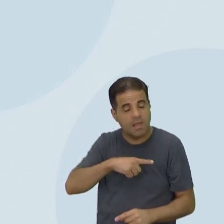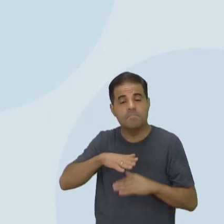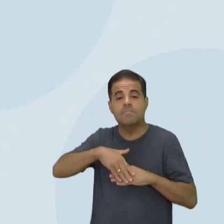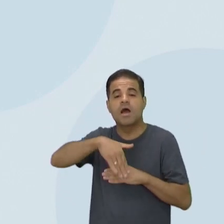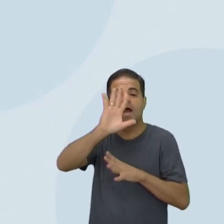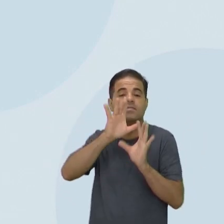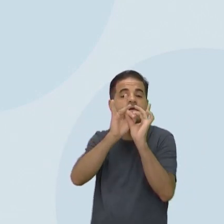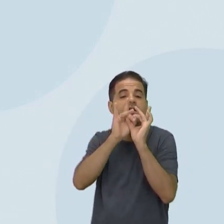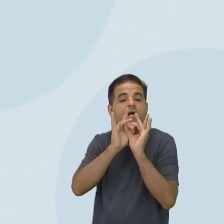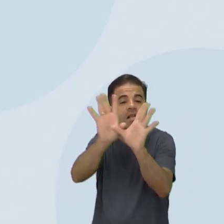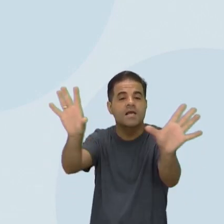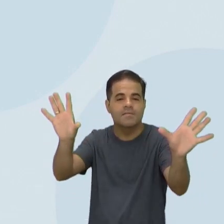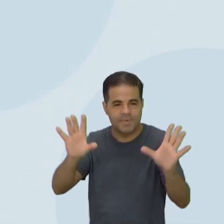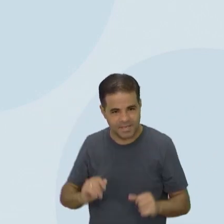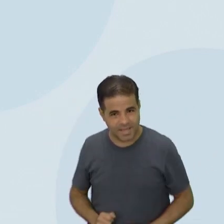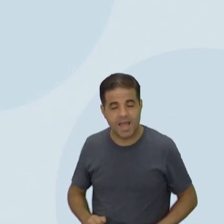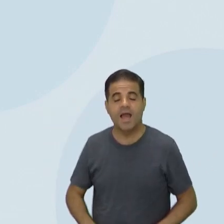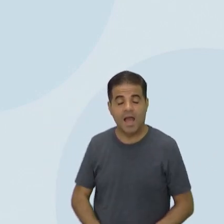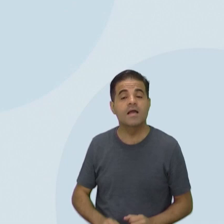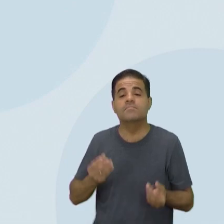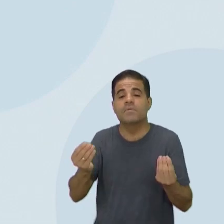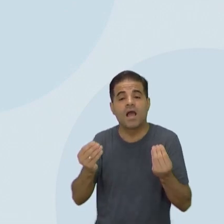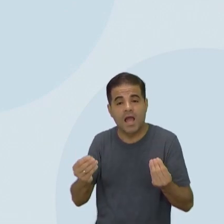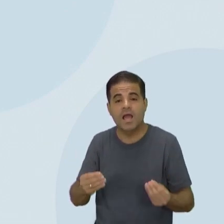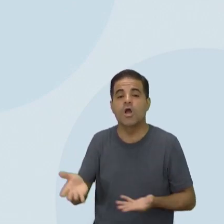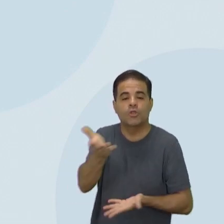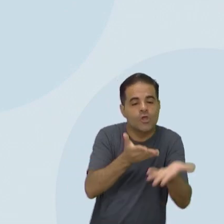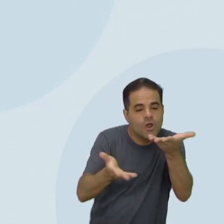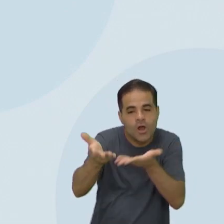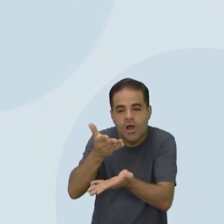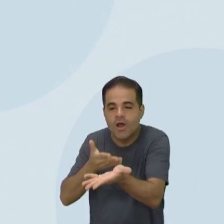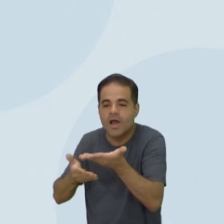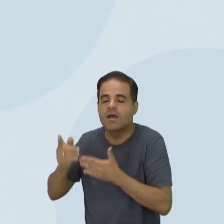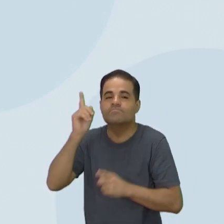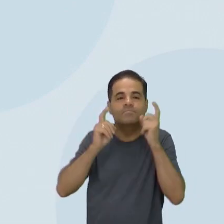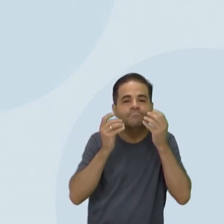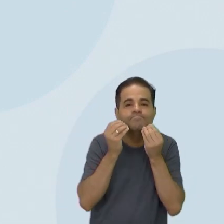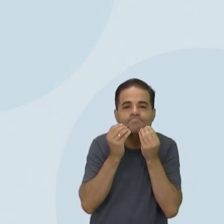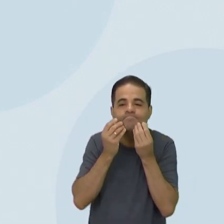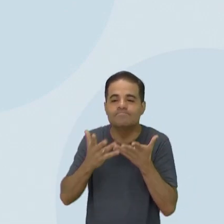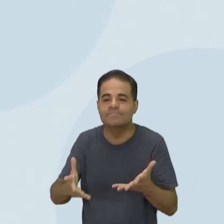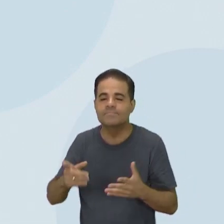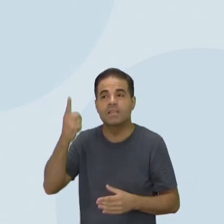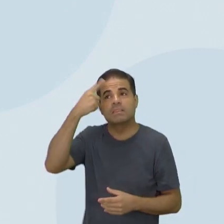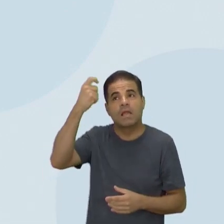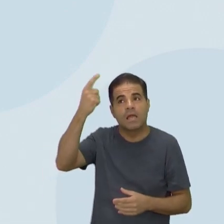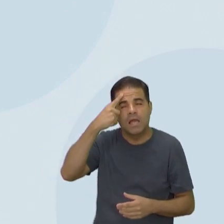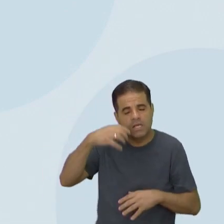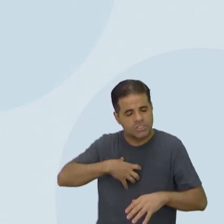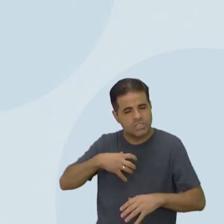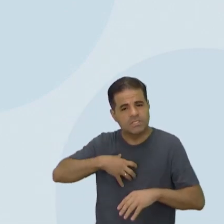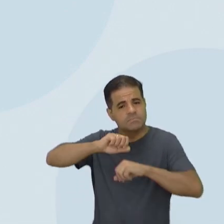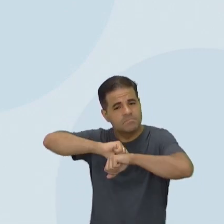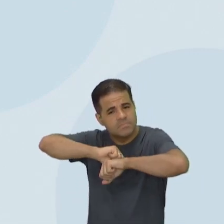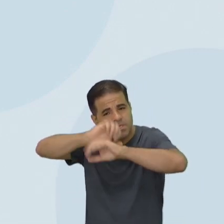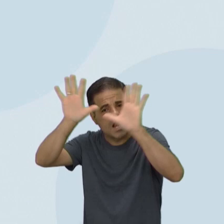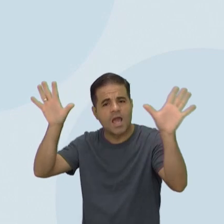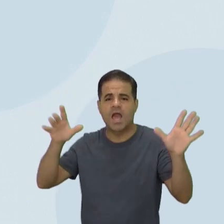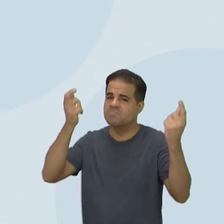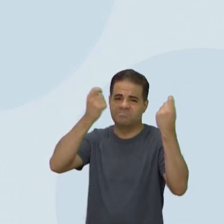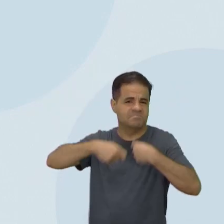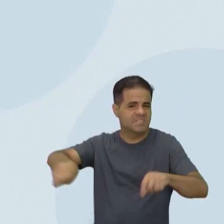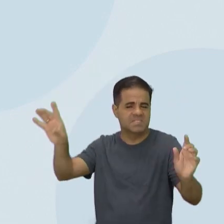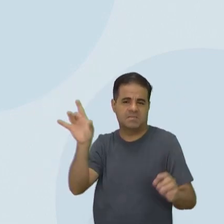mais liberdade de estar trocando e expressando as suas ideias de uma forma mais clara, sem tanto medo